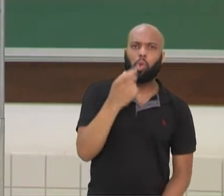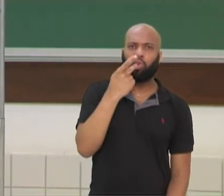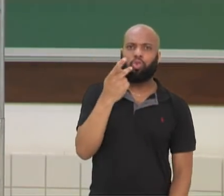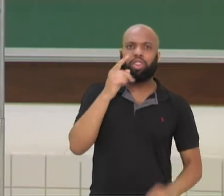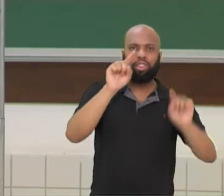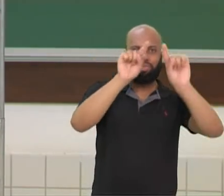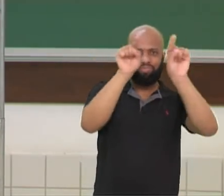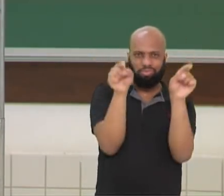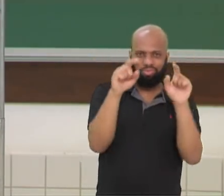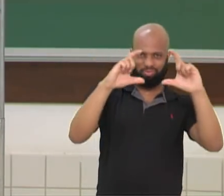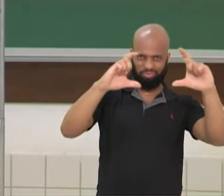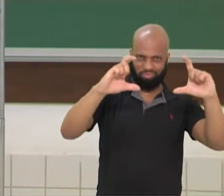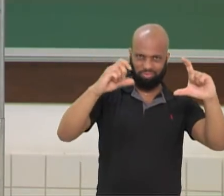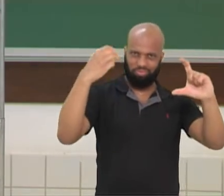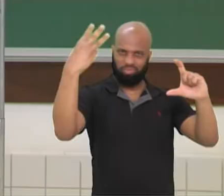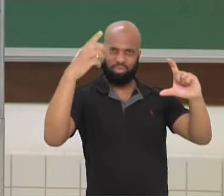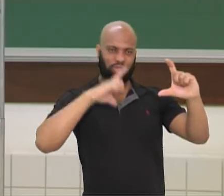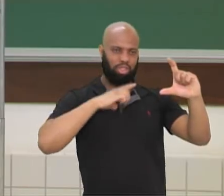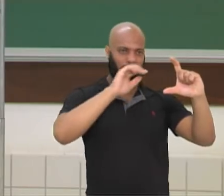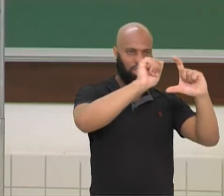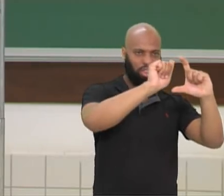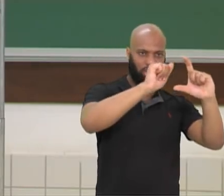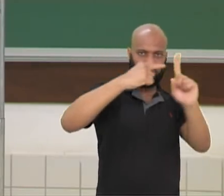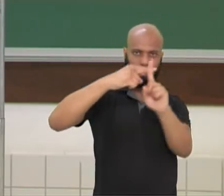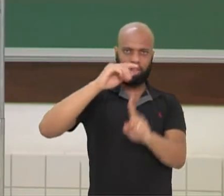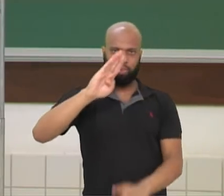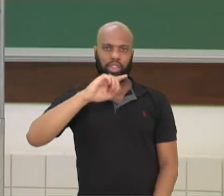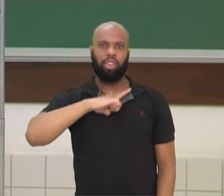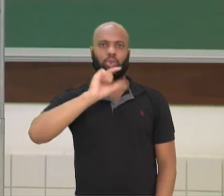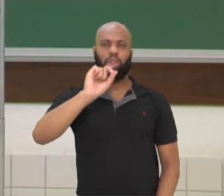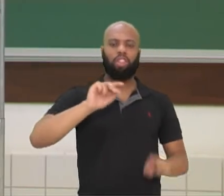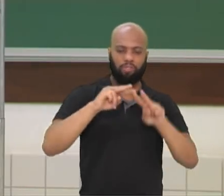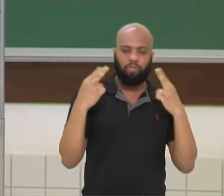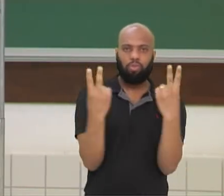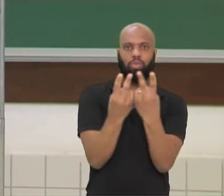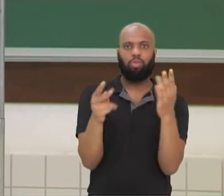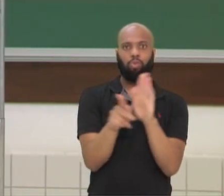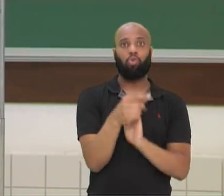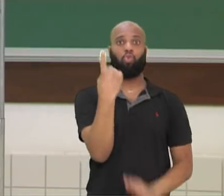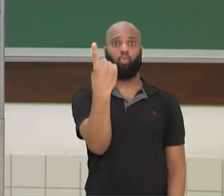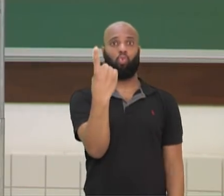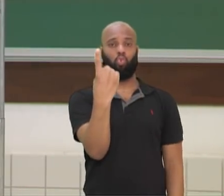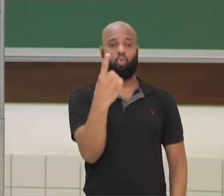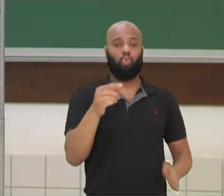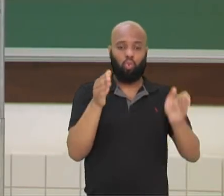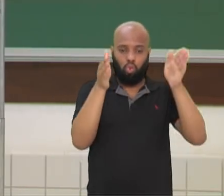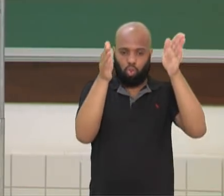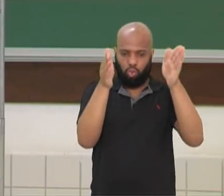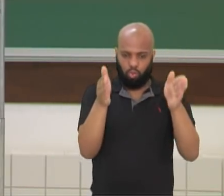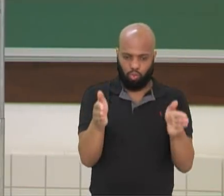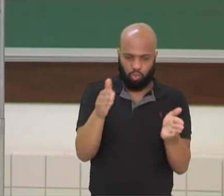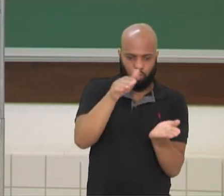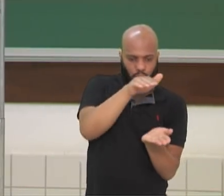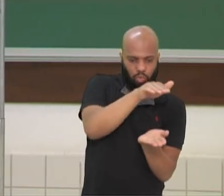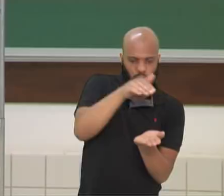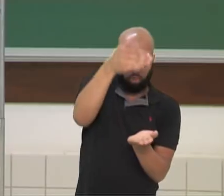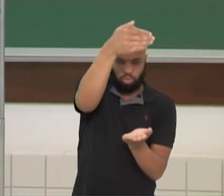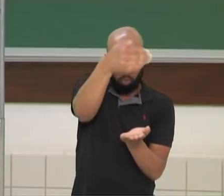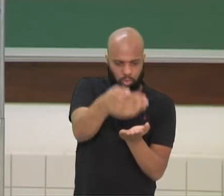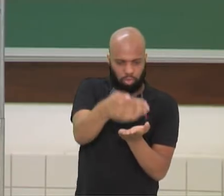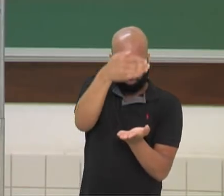da soma, o cubo do A mais B, como o volume de um cubo, que tem aresta A mais